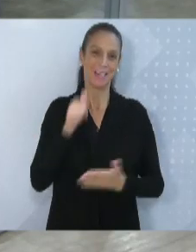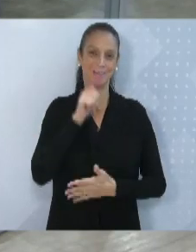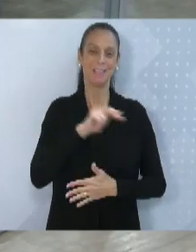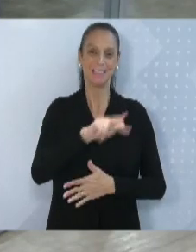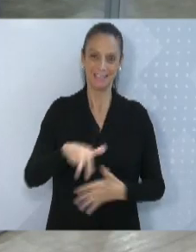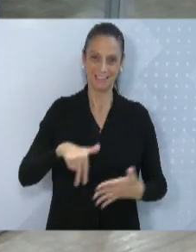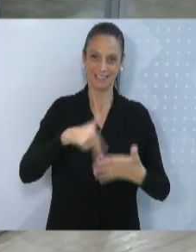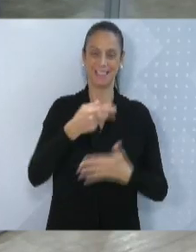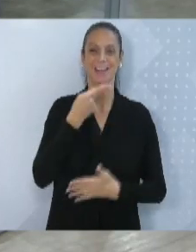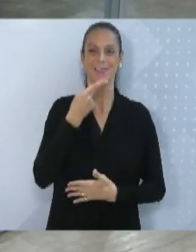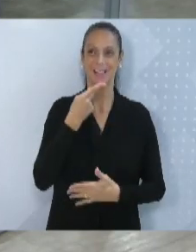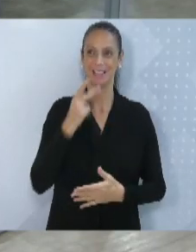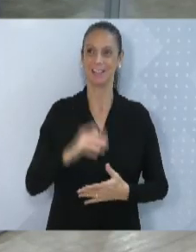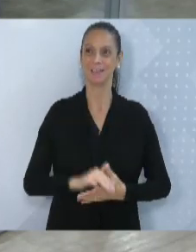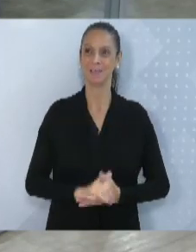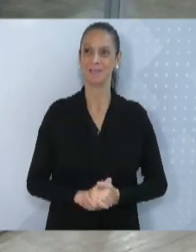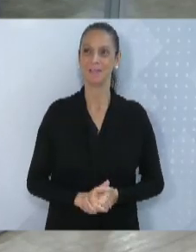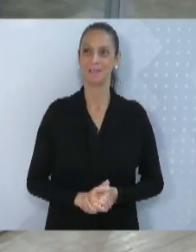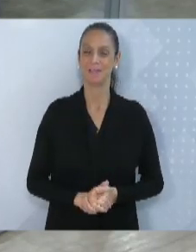a palavra tá com você